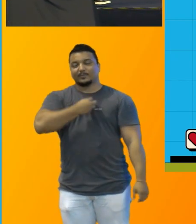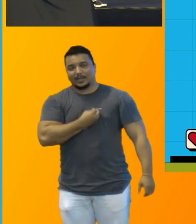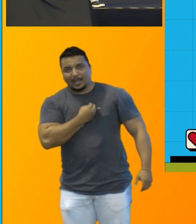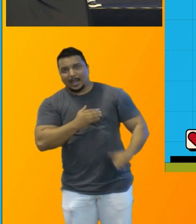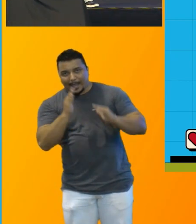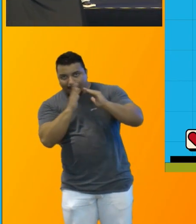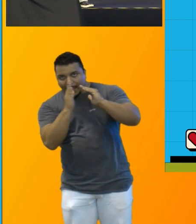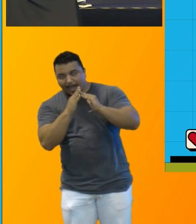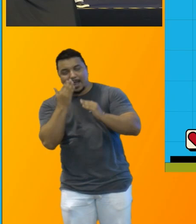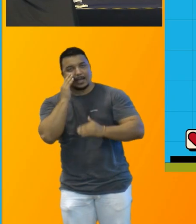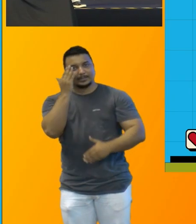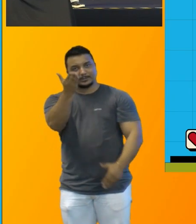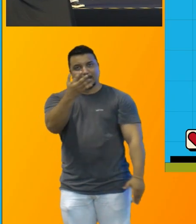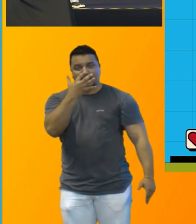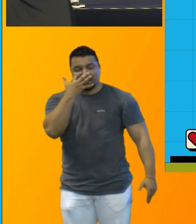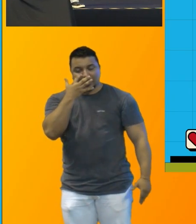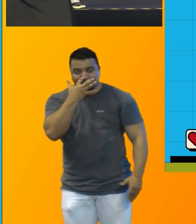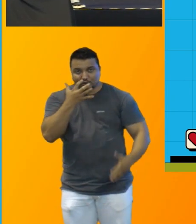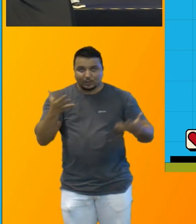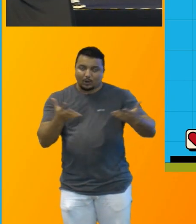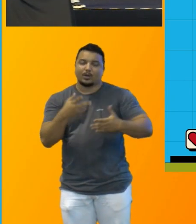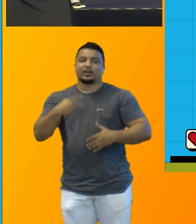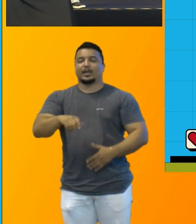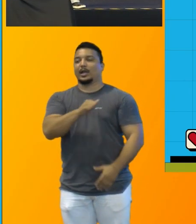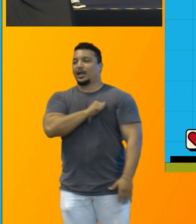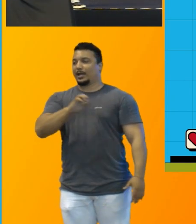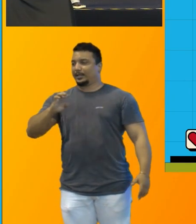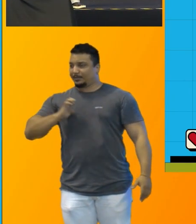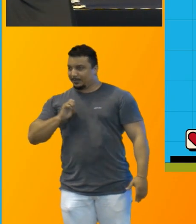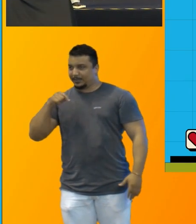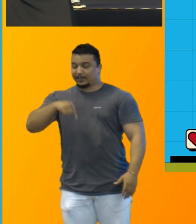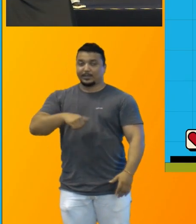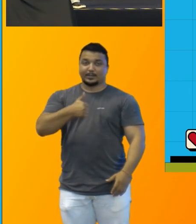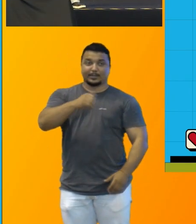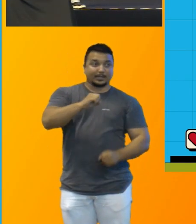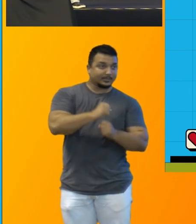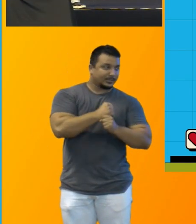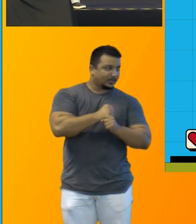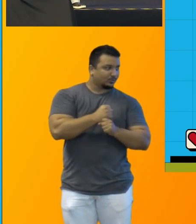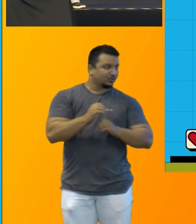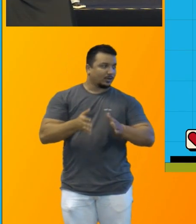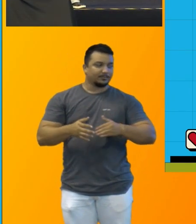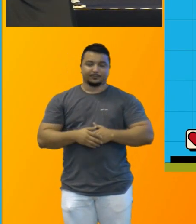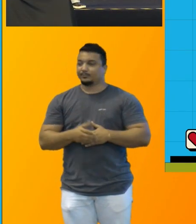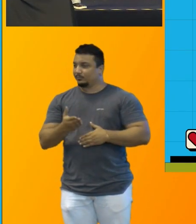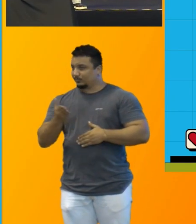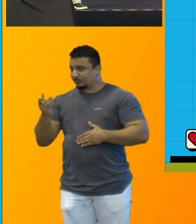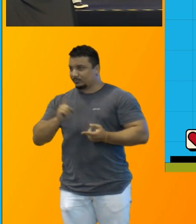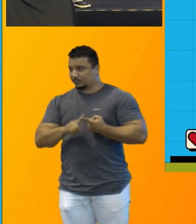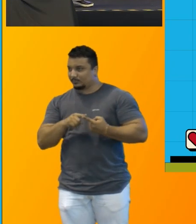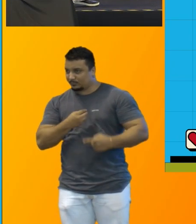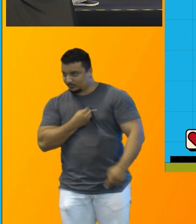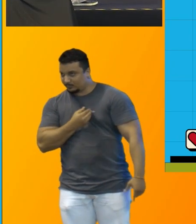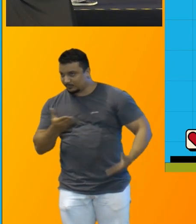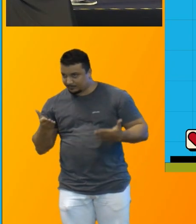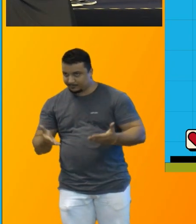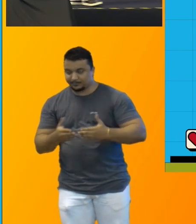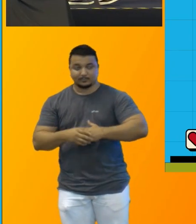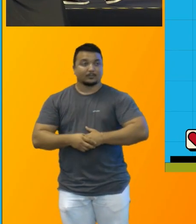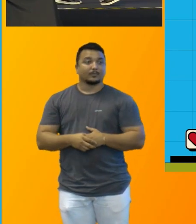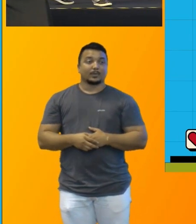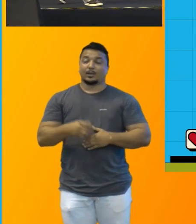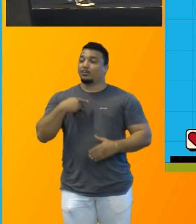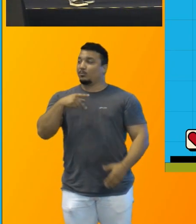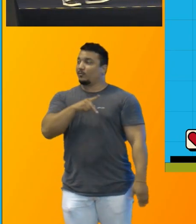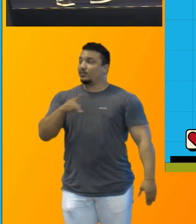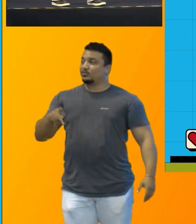que está acompanhando aqui o Academia Enem 10 anos. Bom, eu sou o professor Davidson Sampaio, sou professor